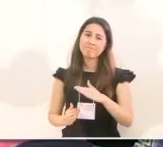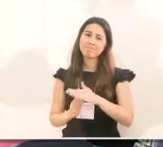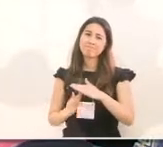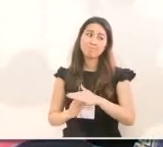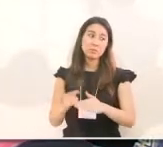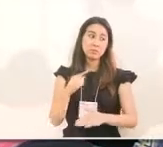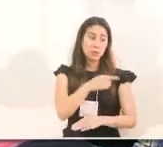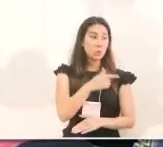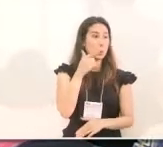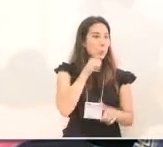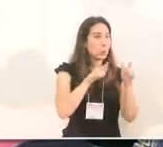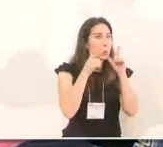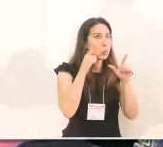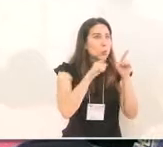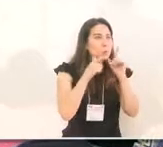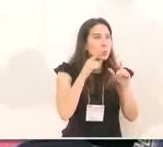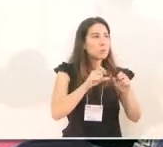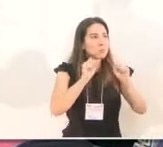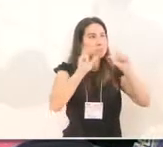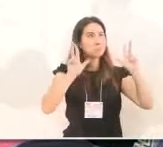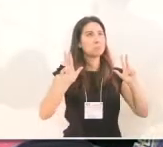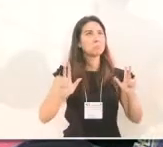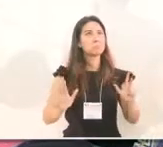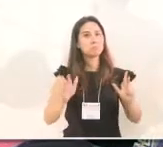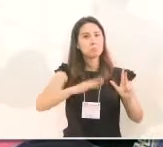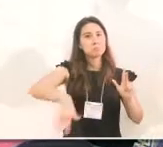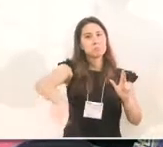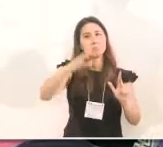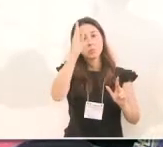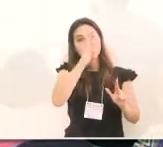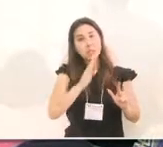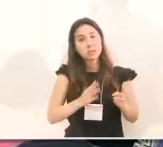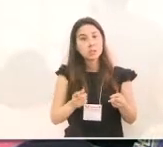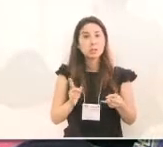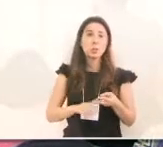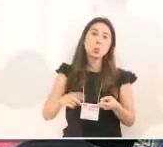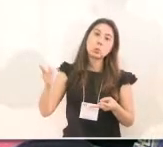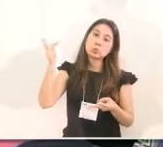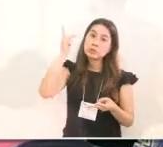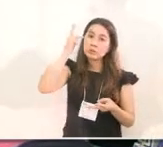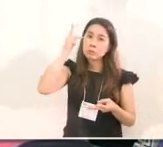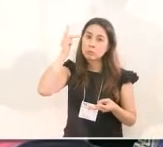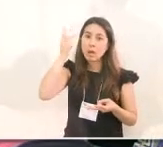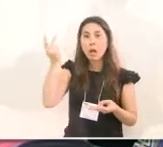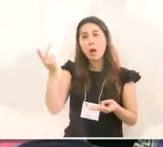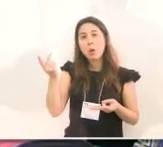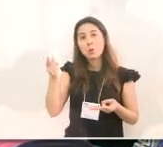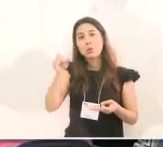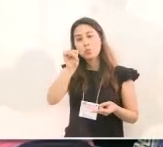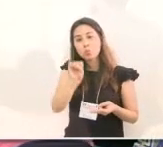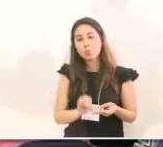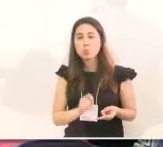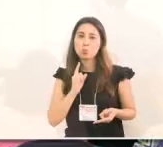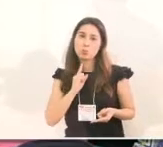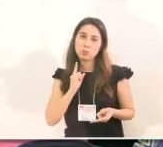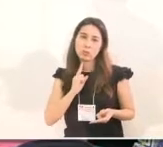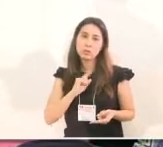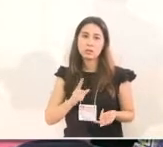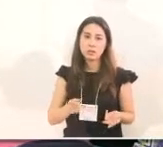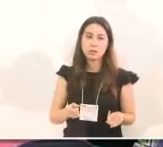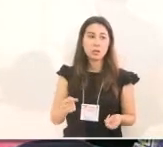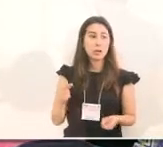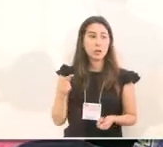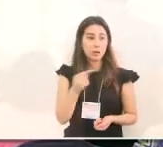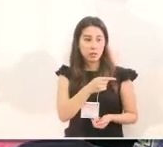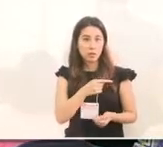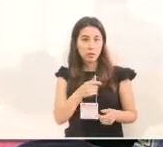coisas que acontecia ao redor do brasil do estado de são paulo é que dodô sul de minas ele monta na